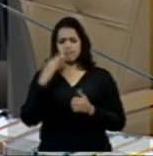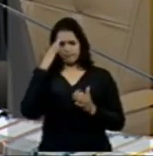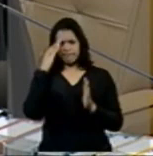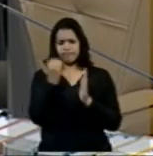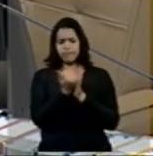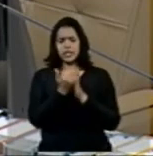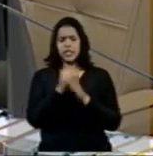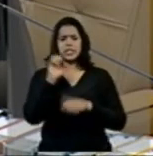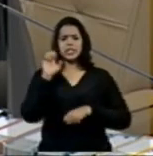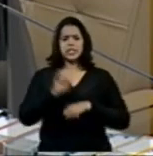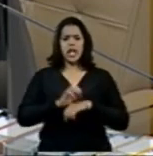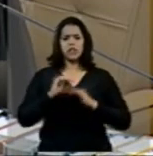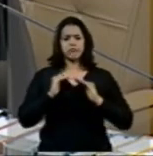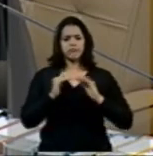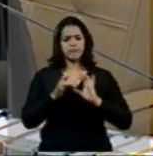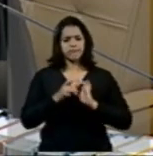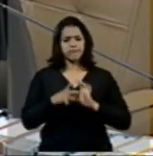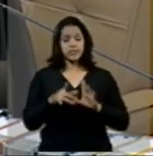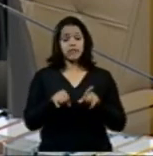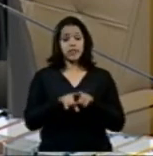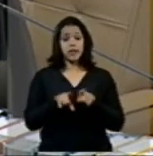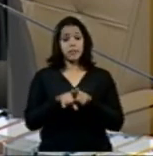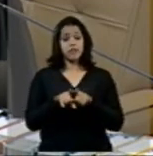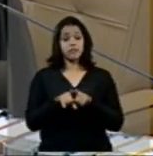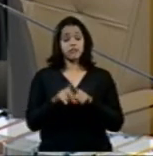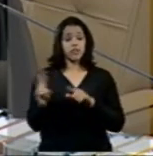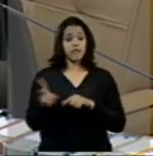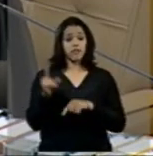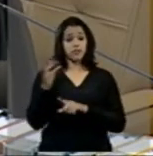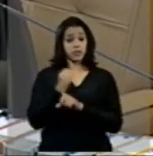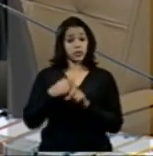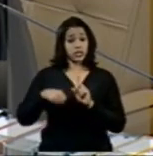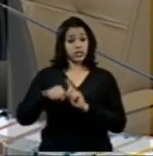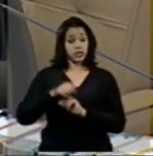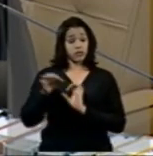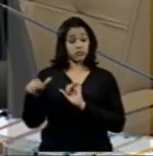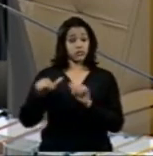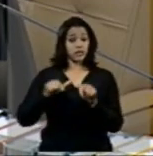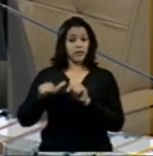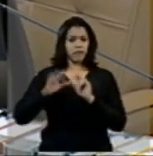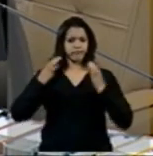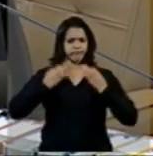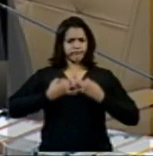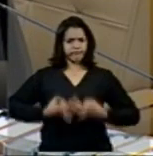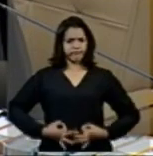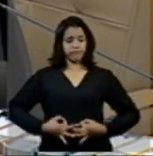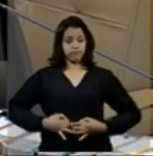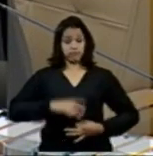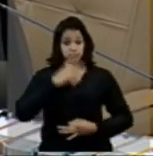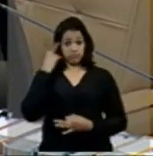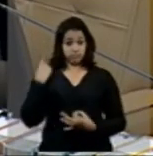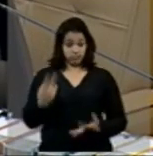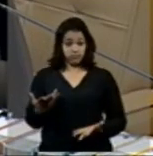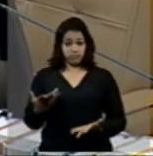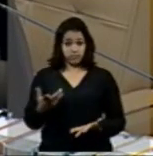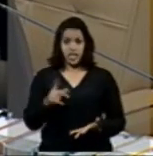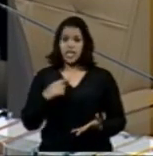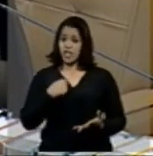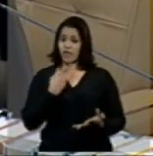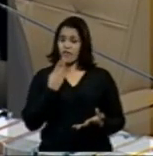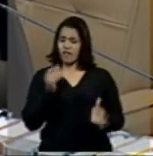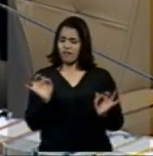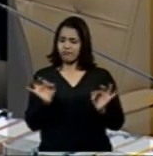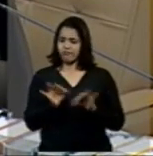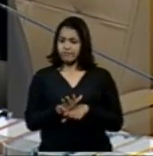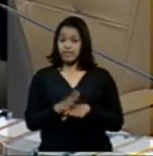Direito, notadamente os valores sociais do trabalho e a dignidade da pessoa humana. E aqui